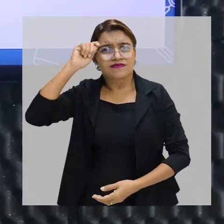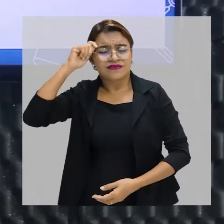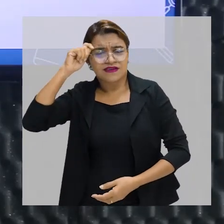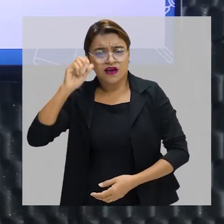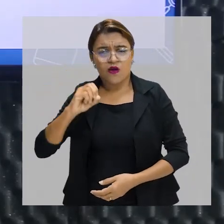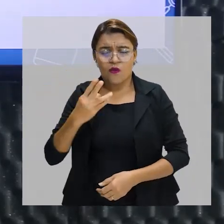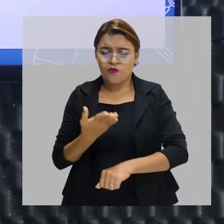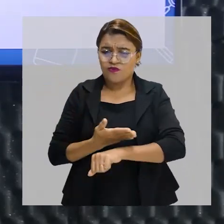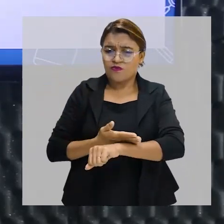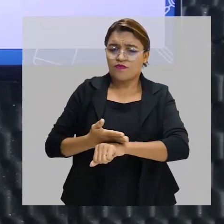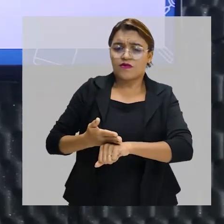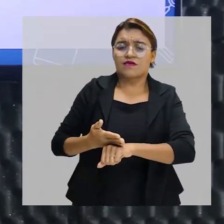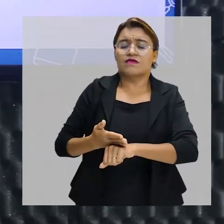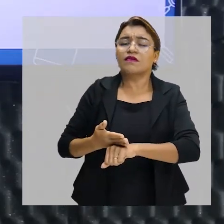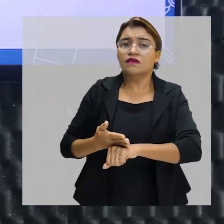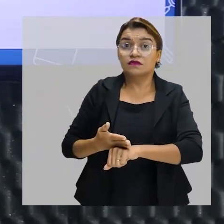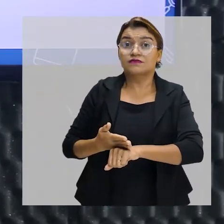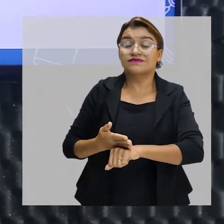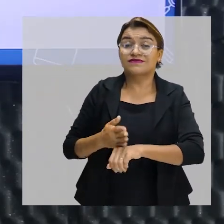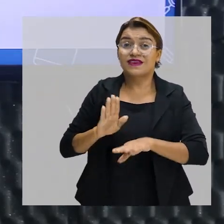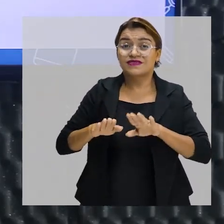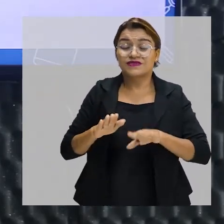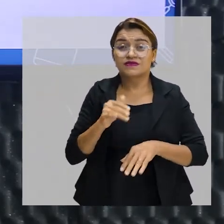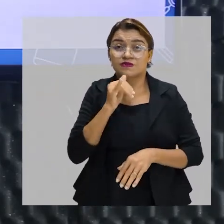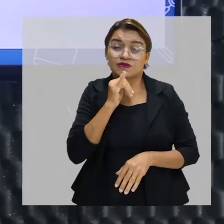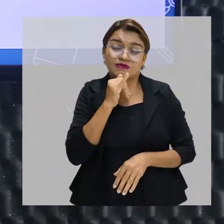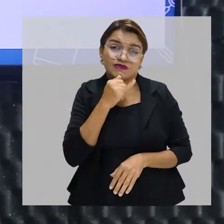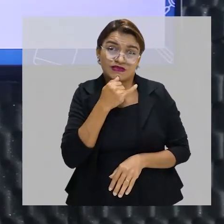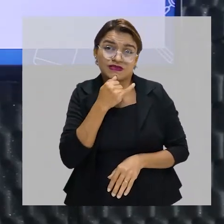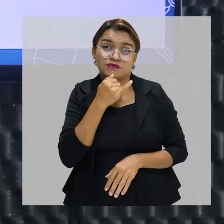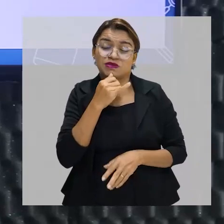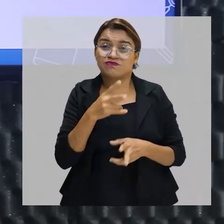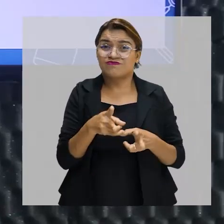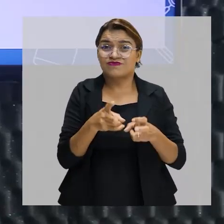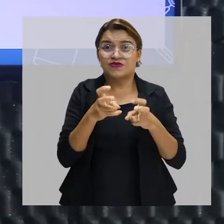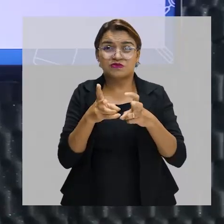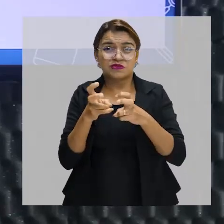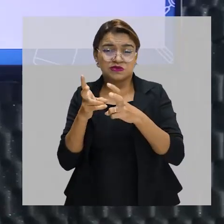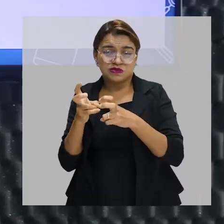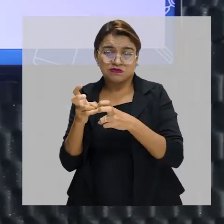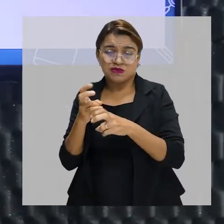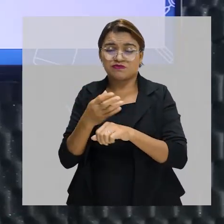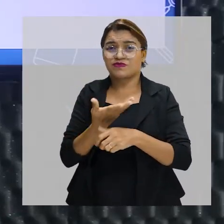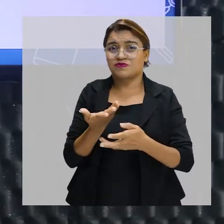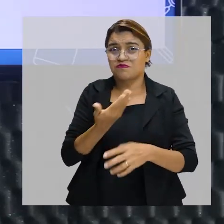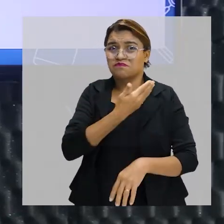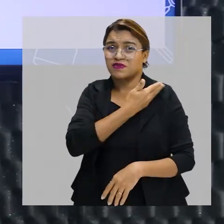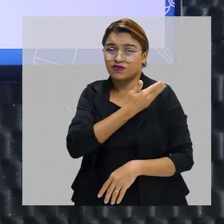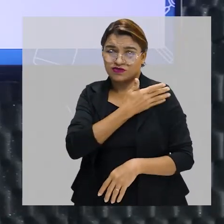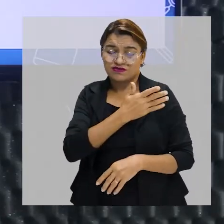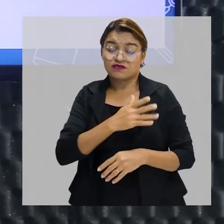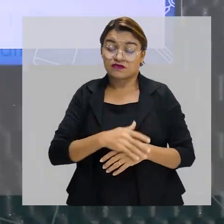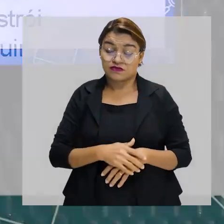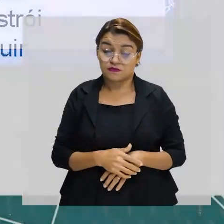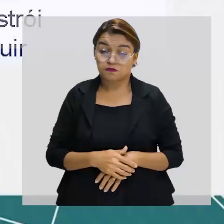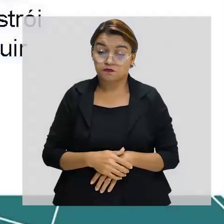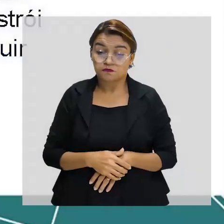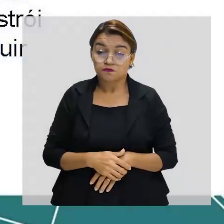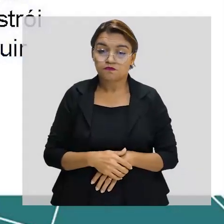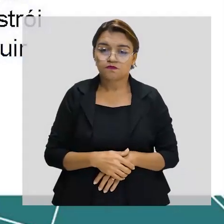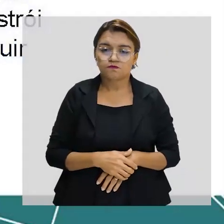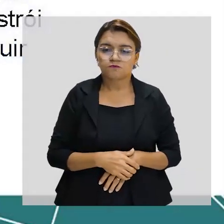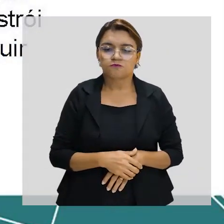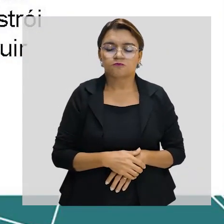na história e, infelizmente, presente ainda nos dias de hoje. Continuando,